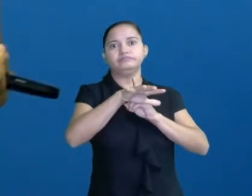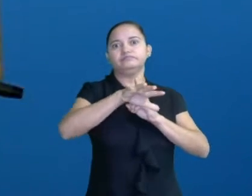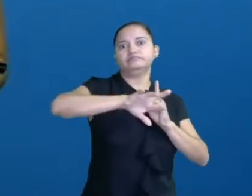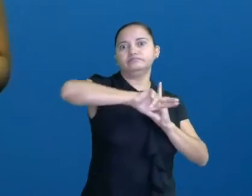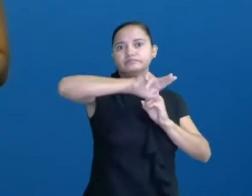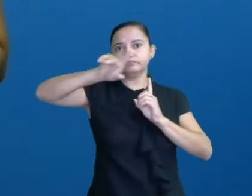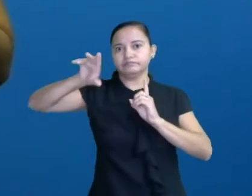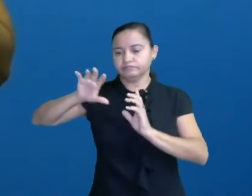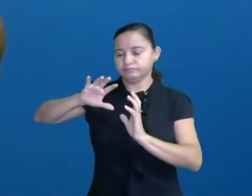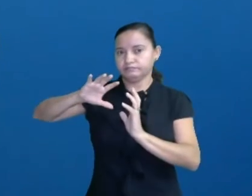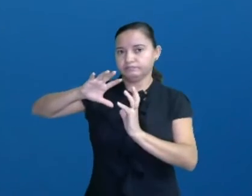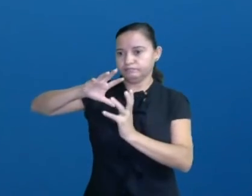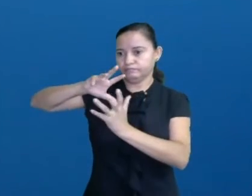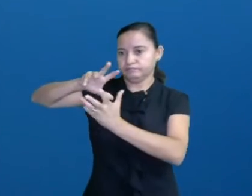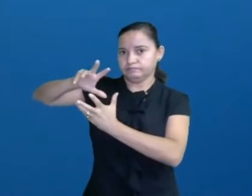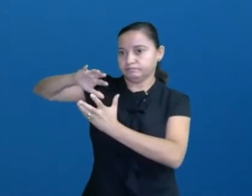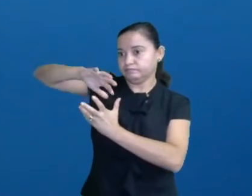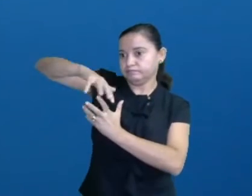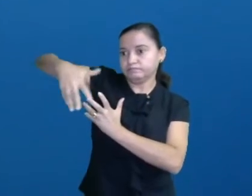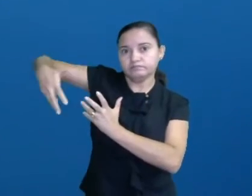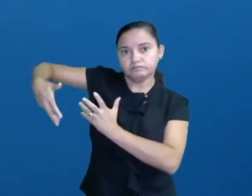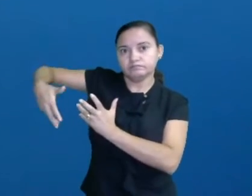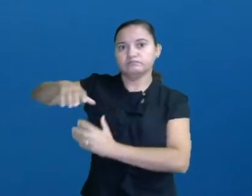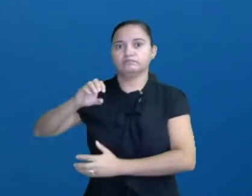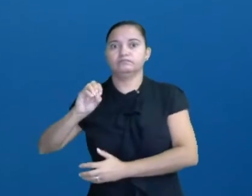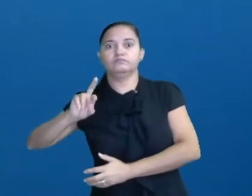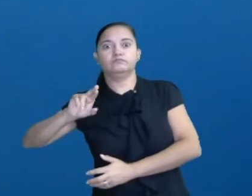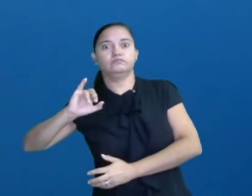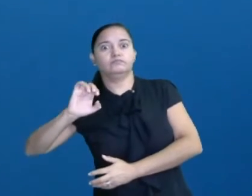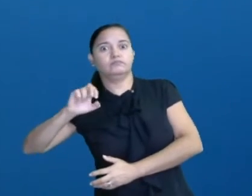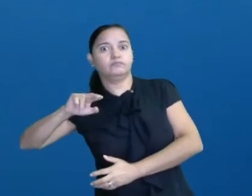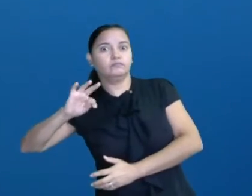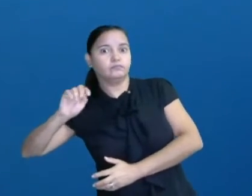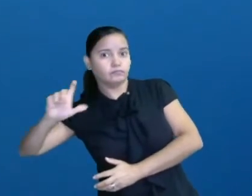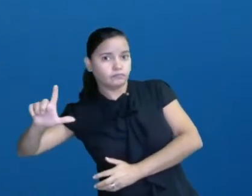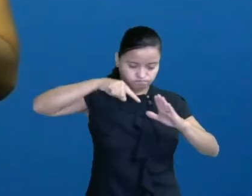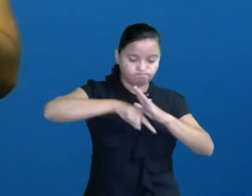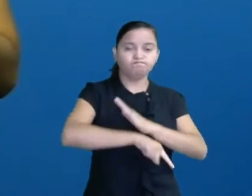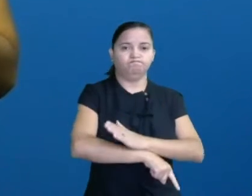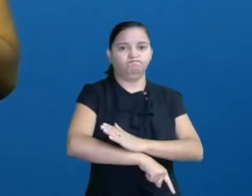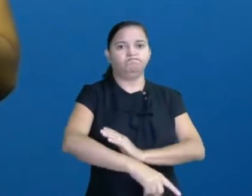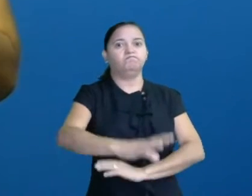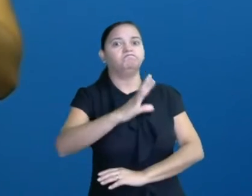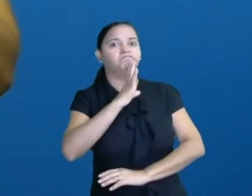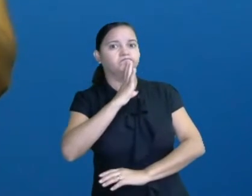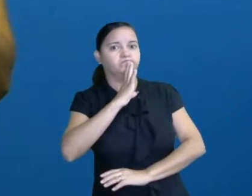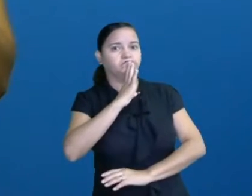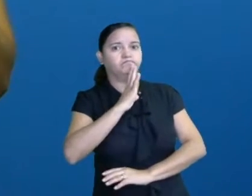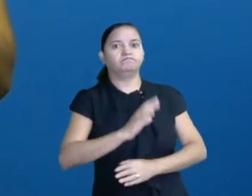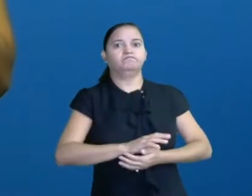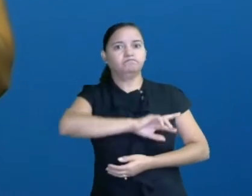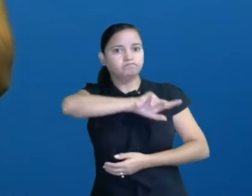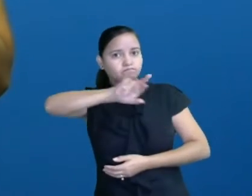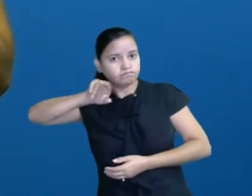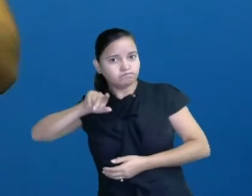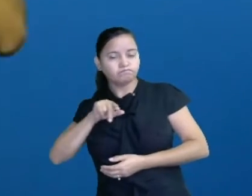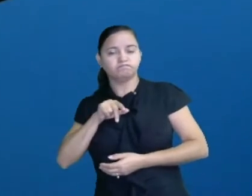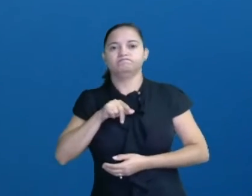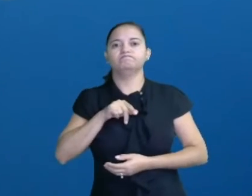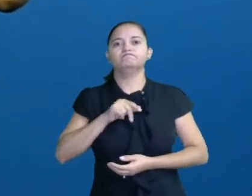Olá pessoal, nessa aula nós vamos ver um pouco sobre como surgem, como se desenvolve